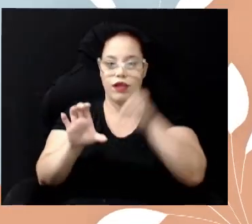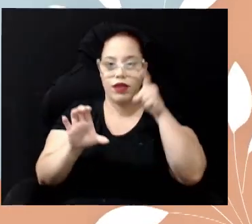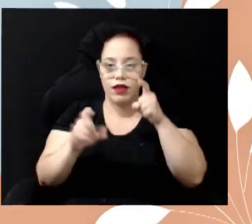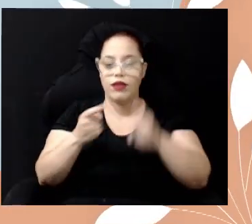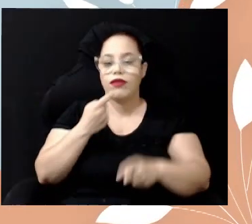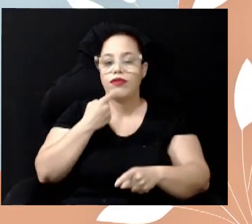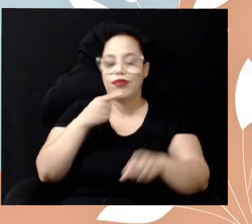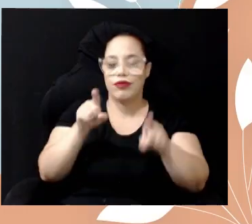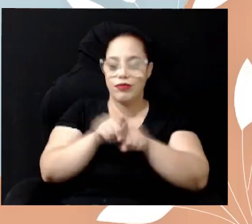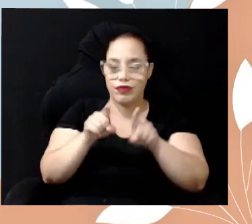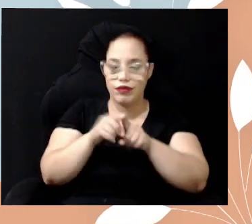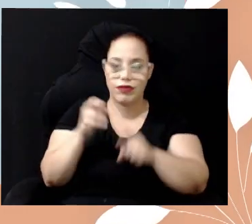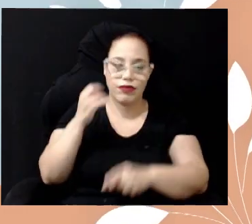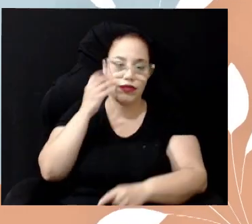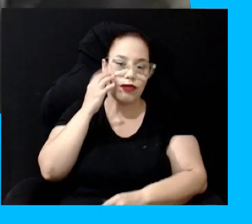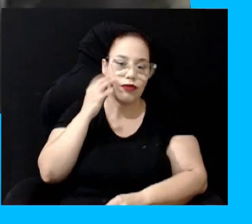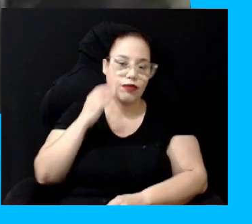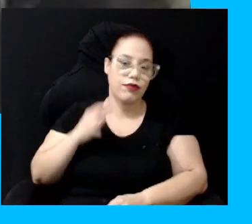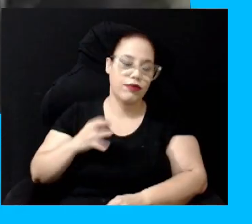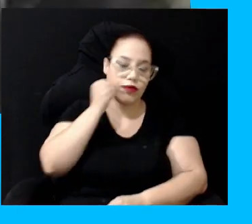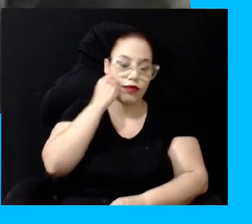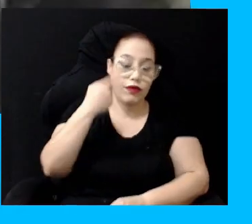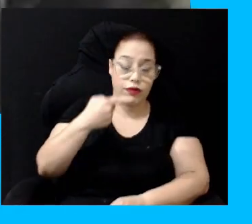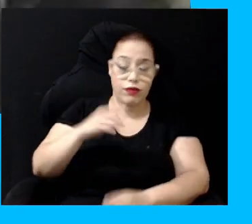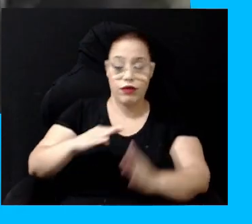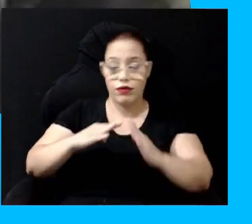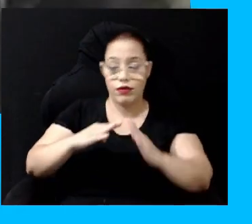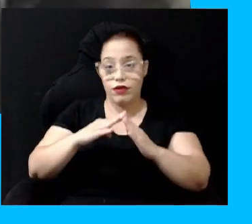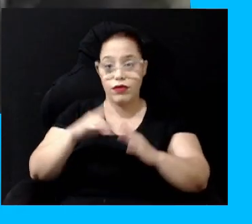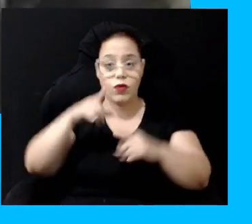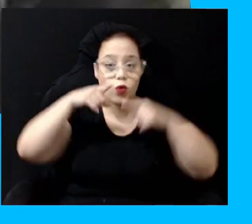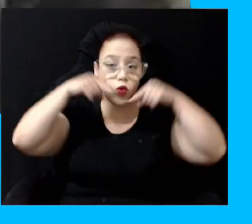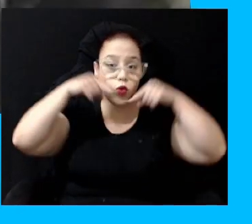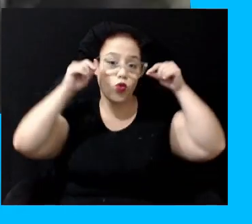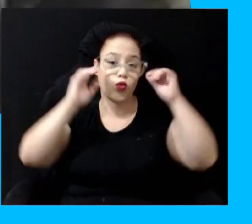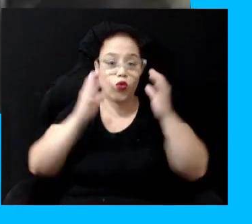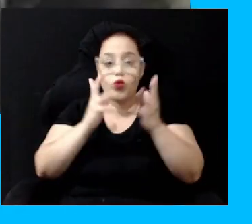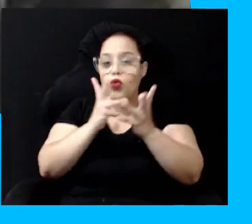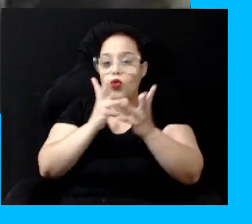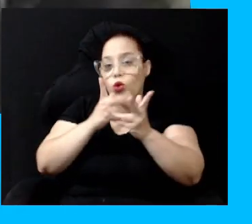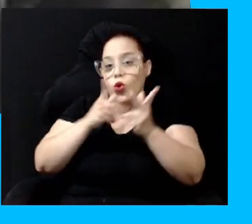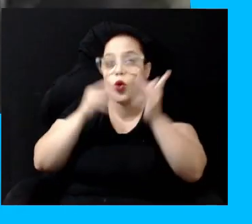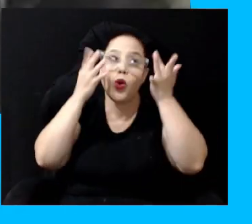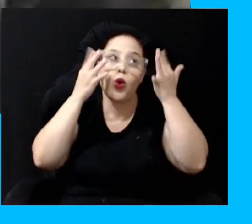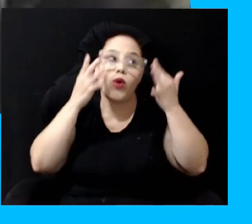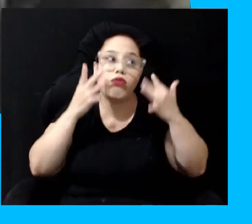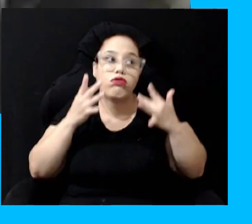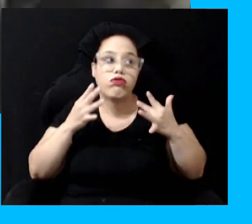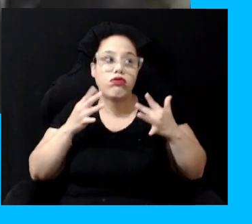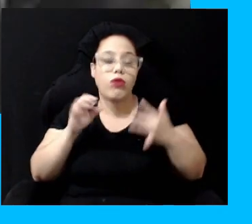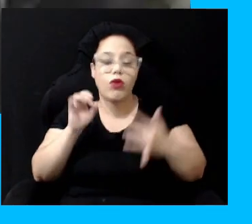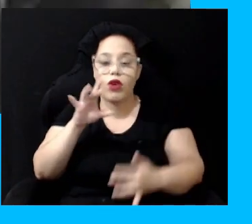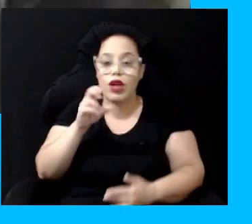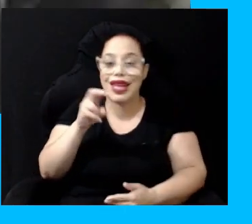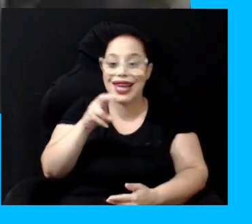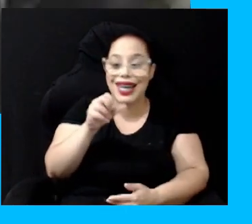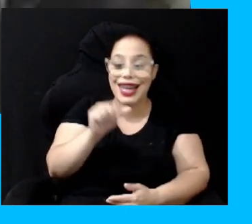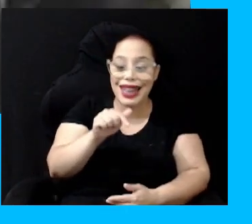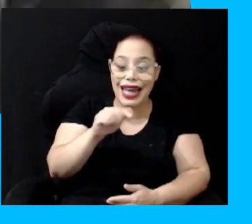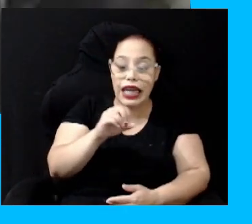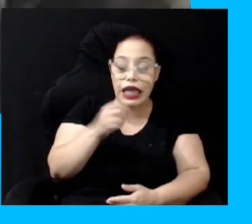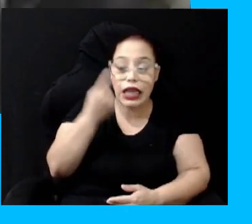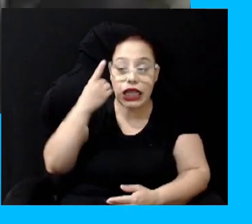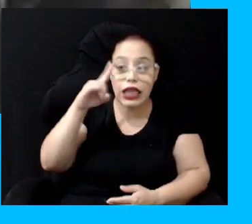vários animais esperando por um lar. Essa gatinha linda, toda rajadinha, tem só 70 dias de vida. Ela já